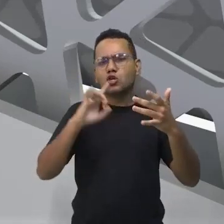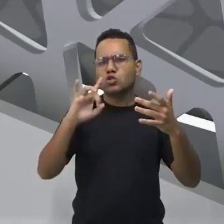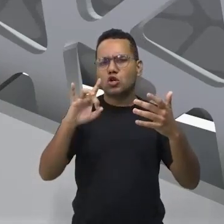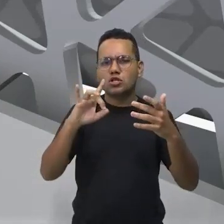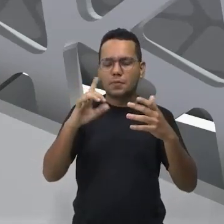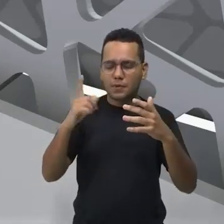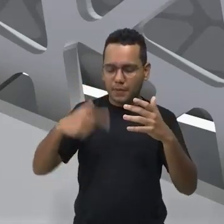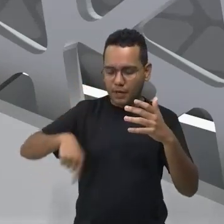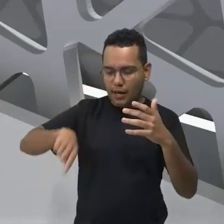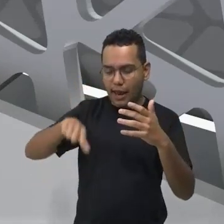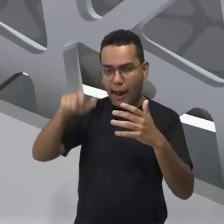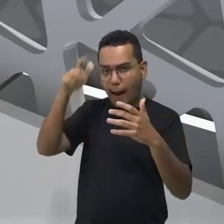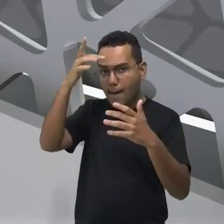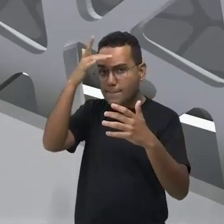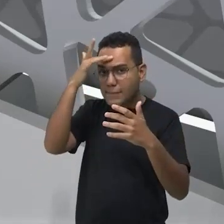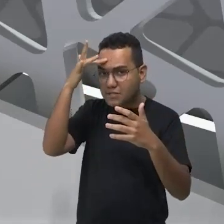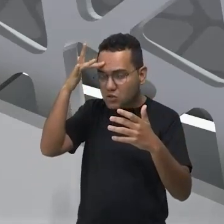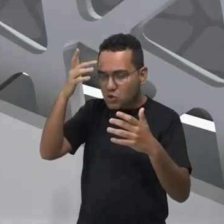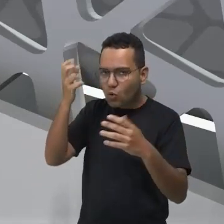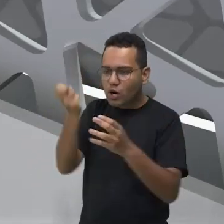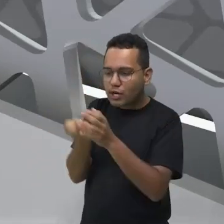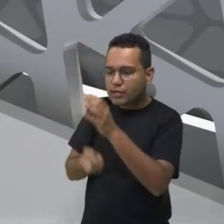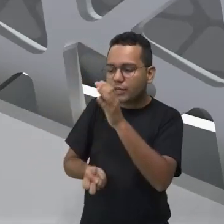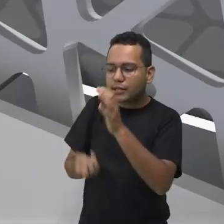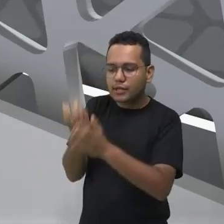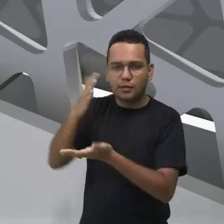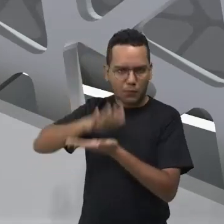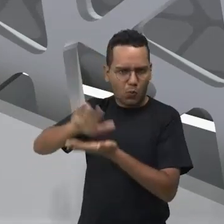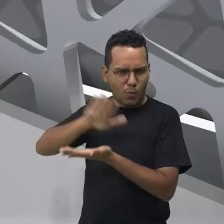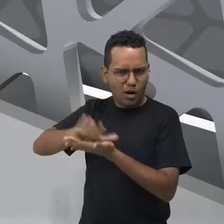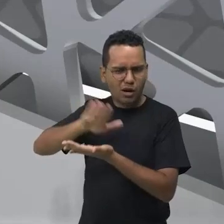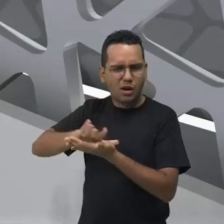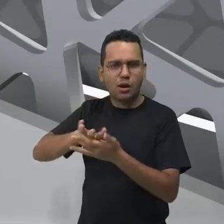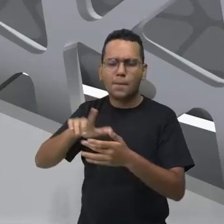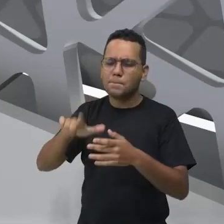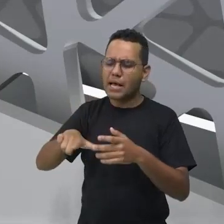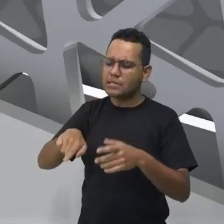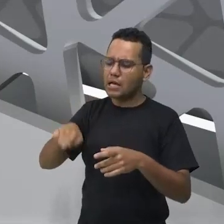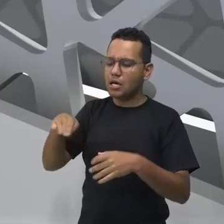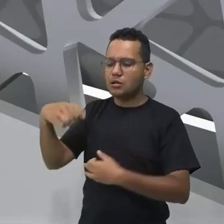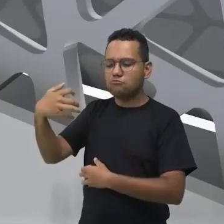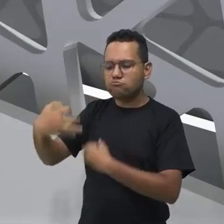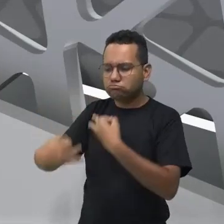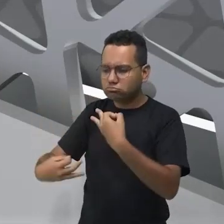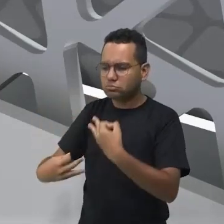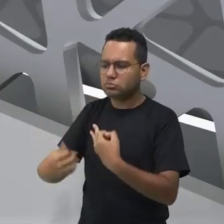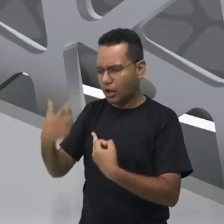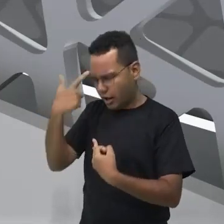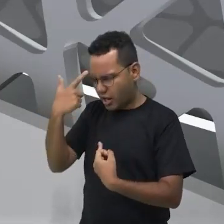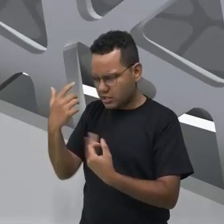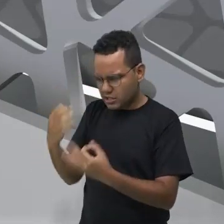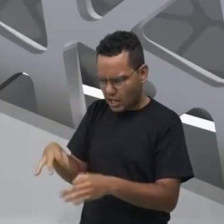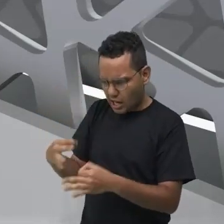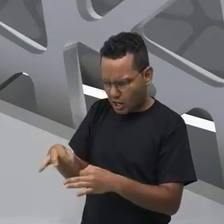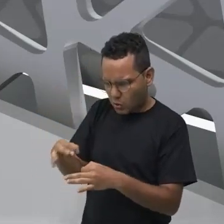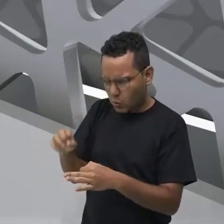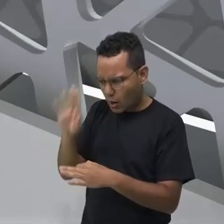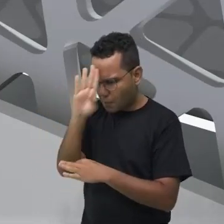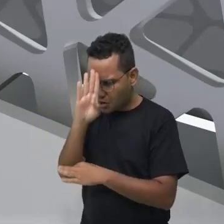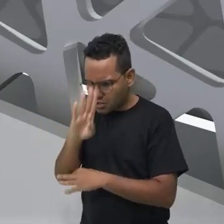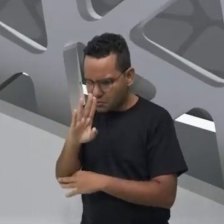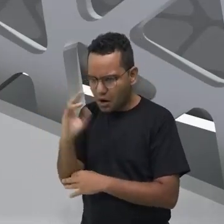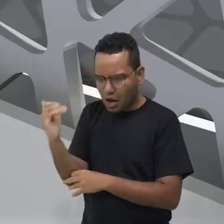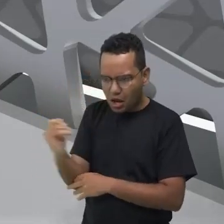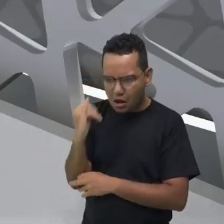que a pessoa que escreve o resumo julga ser importante, certo? Julga ser as informações principais,